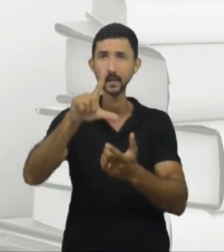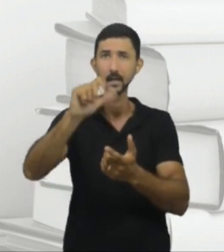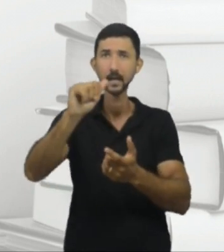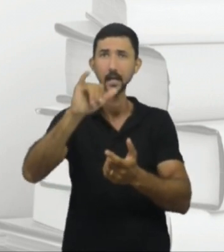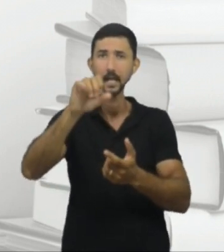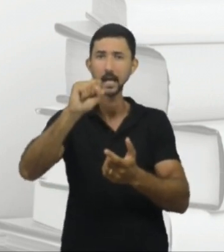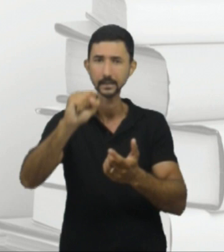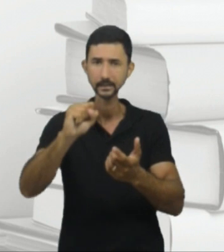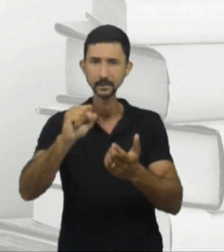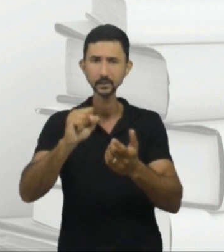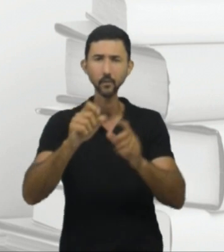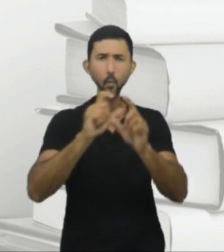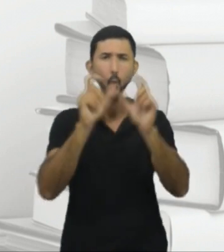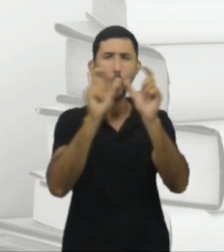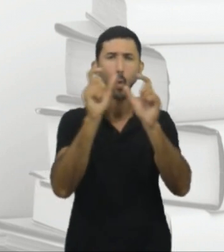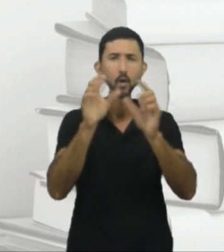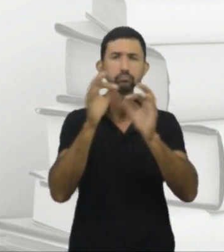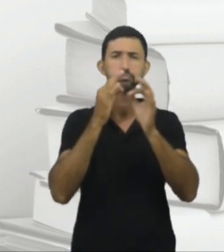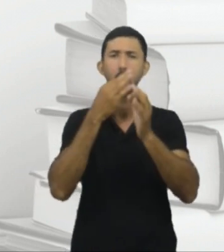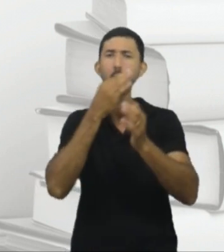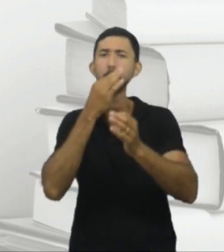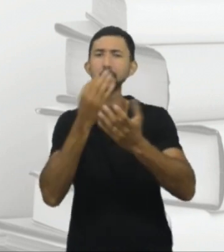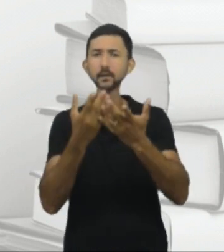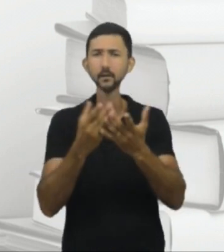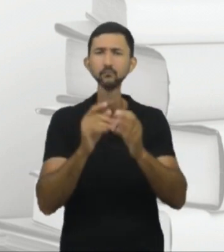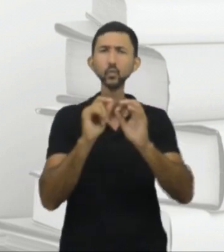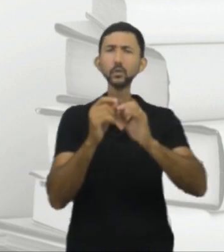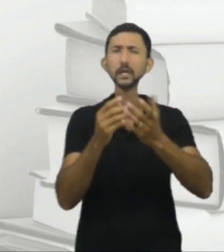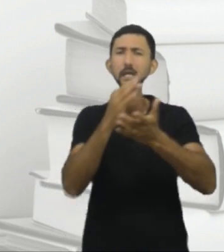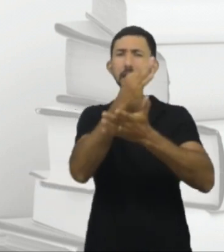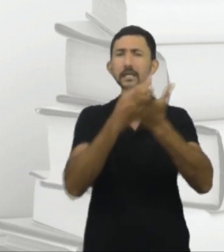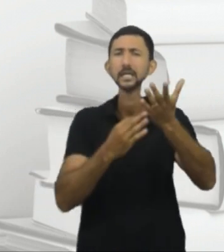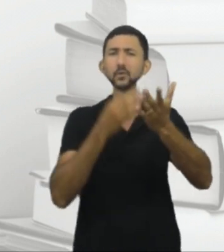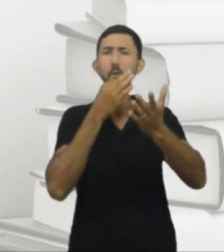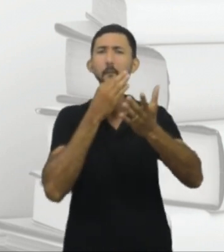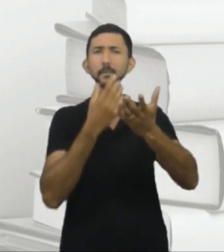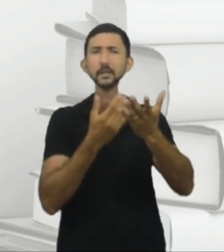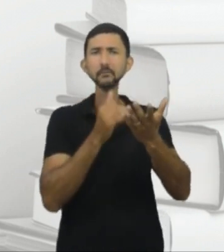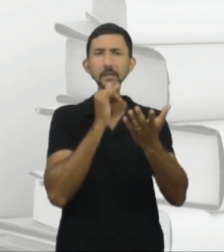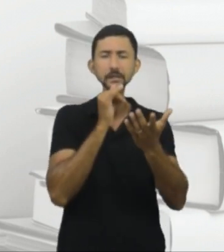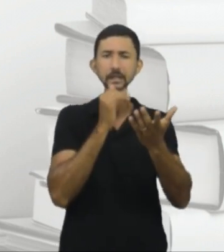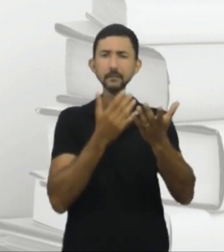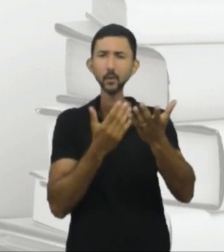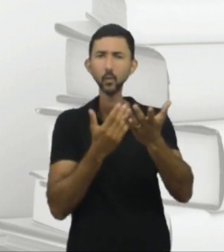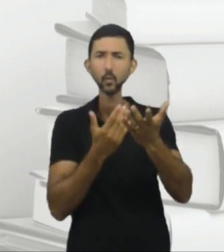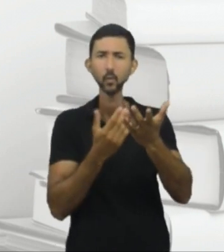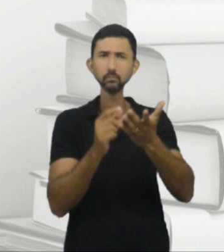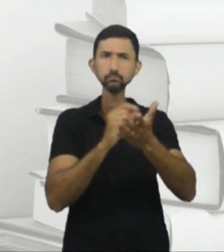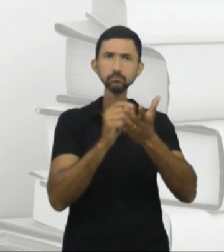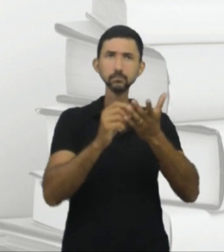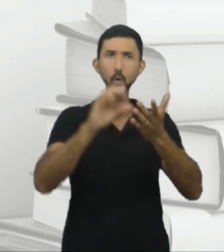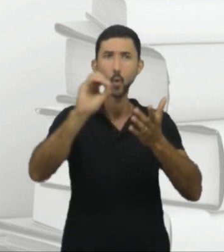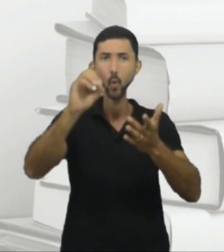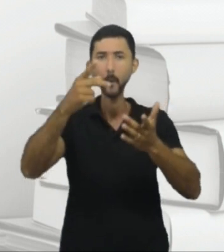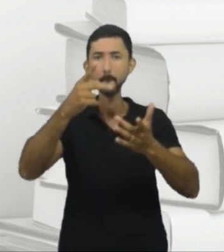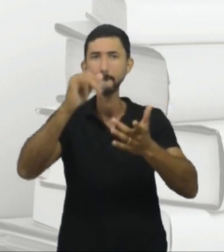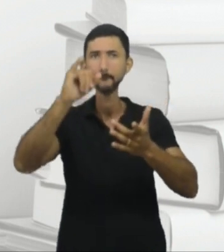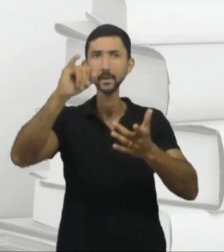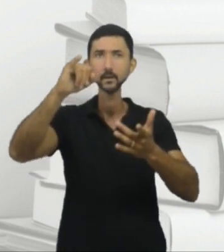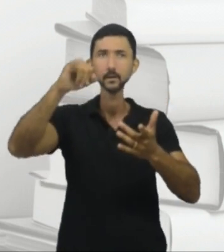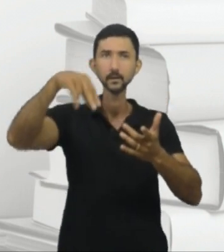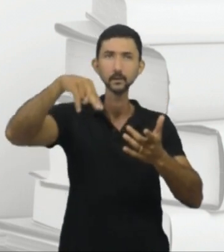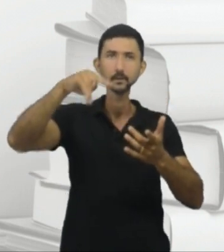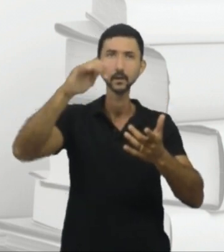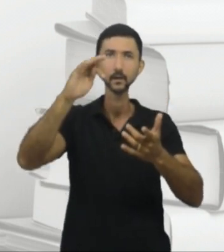trechos desse texto opinativo dela. O que é um texto opinativo? Como o nome deixa bem claro para você,